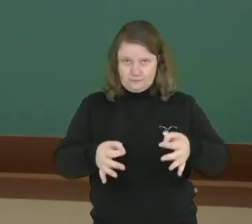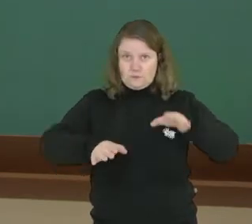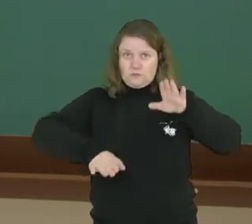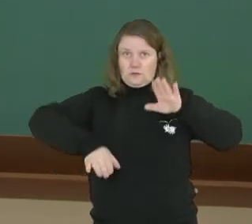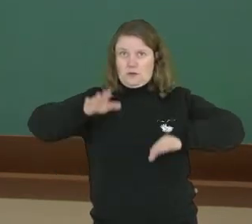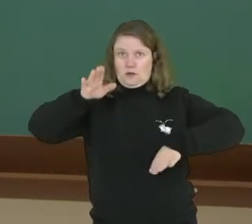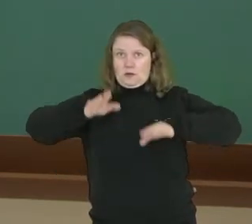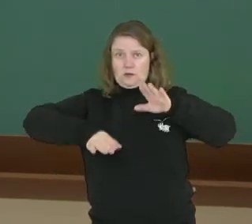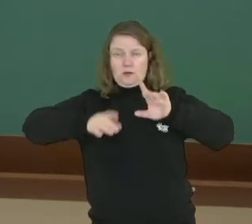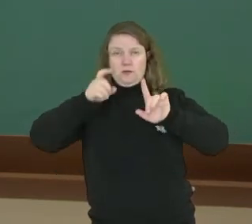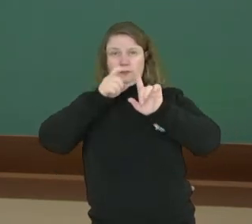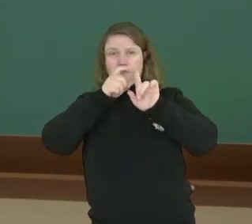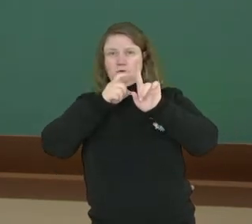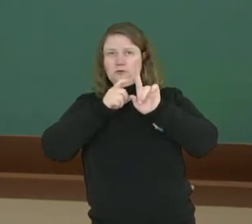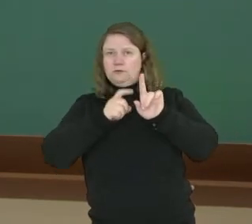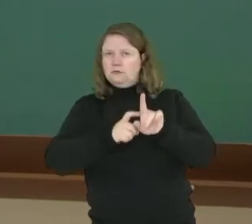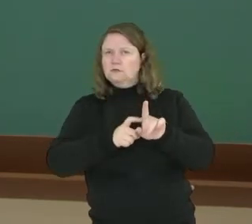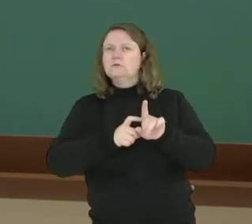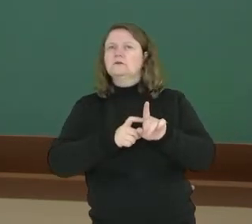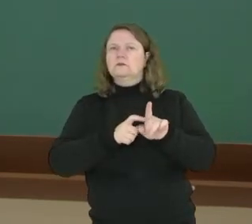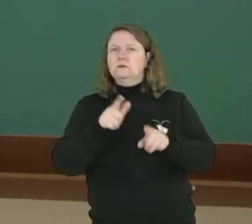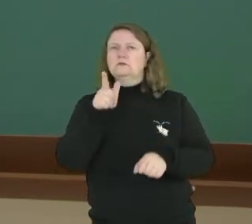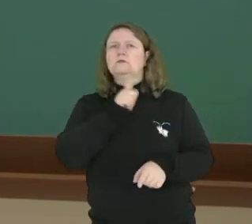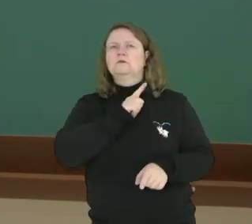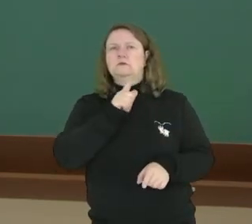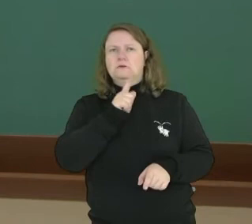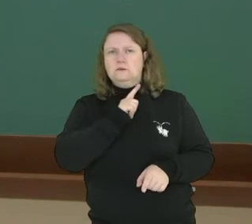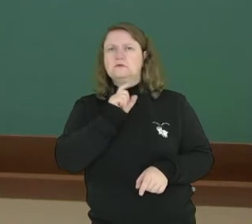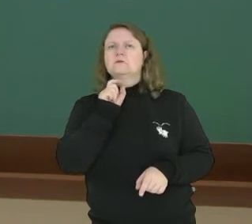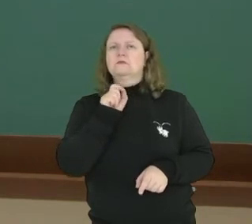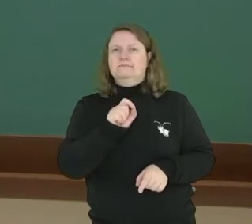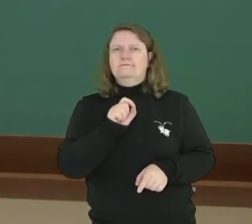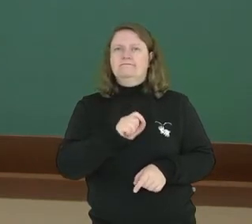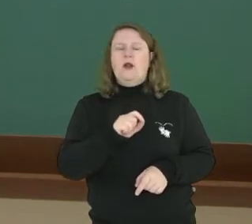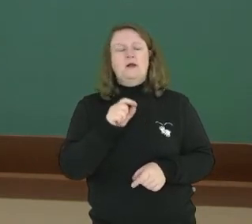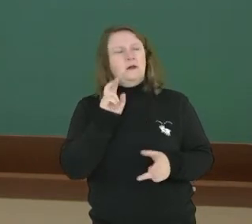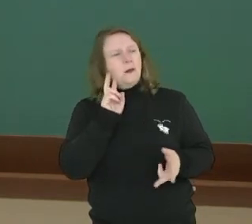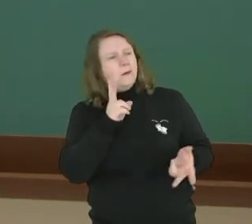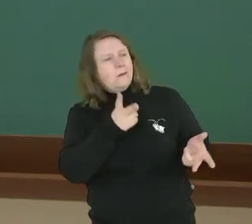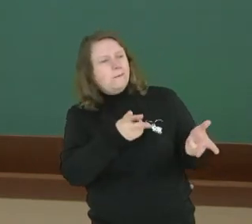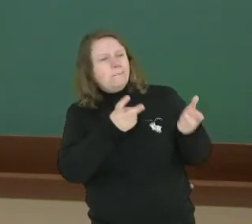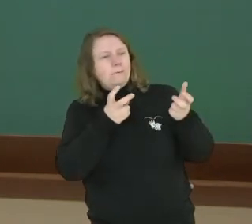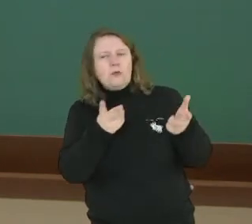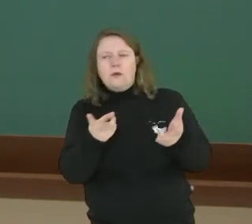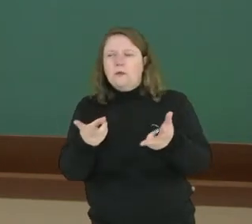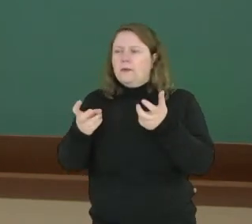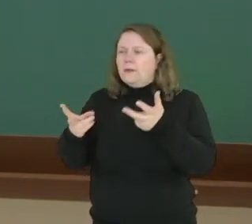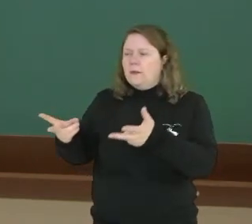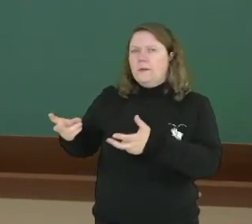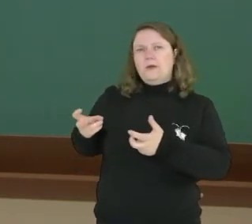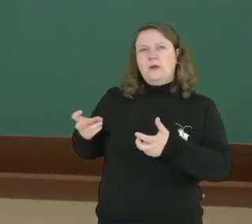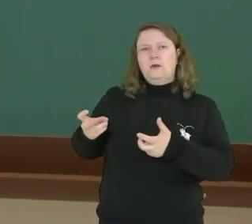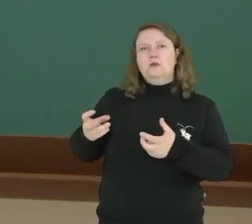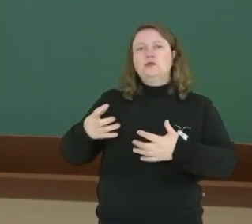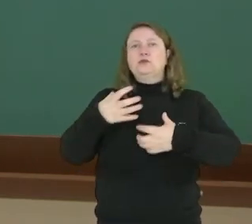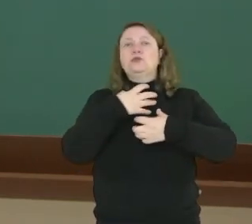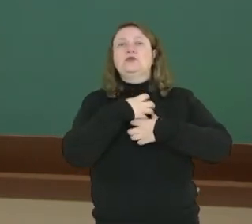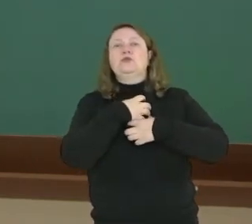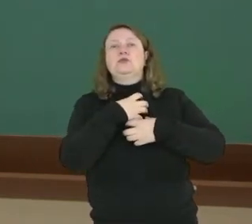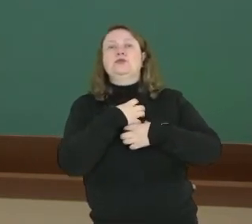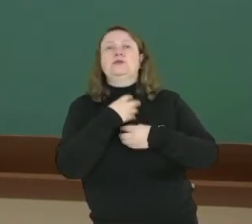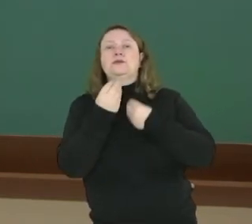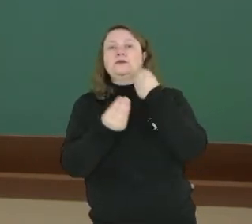do tipo de vegetação que a gente tem, a gente vai identificar a riqueza de espécies vivas ali, a forma como